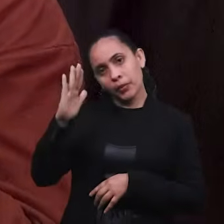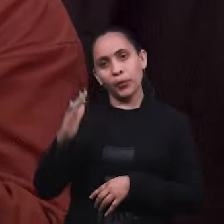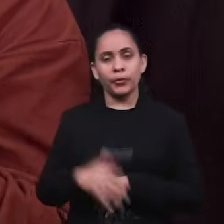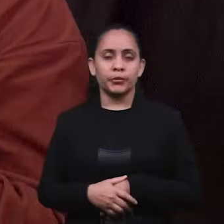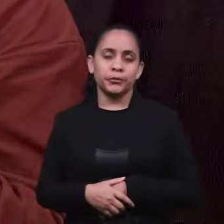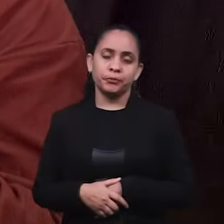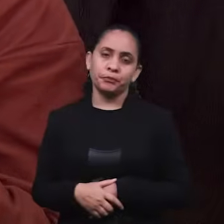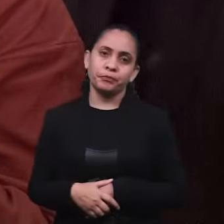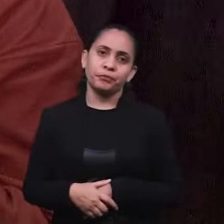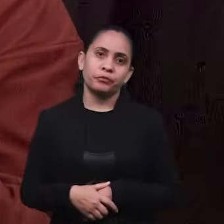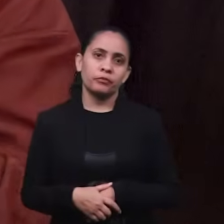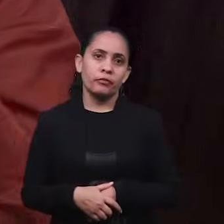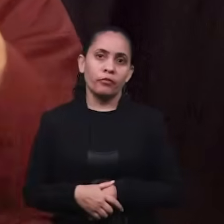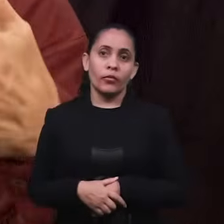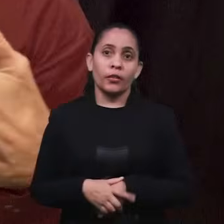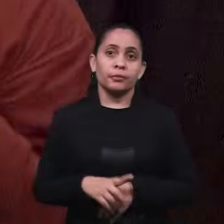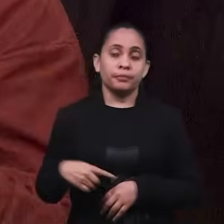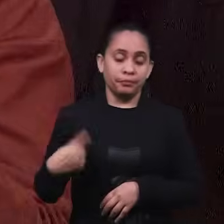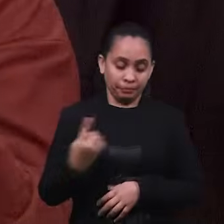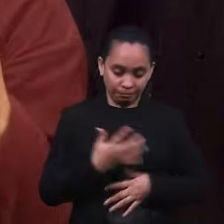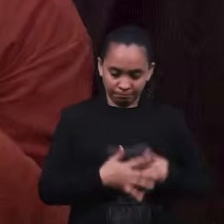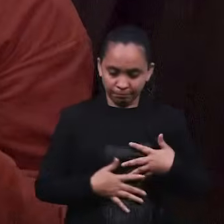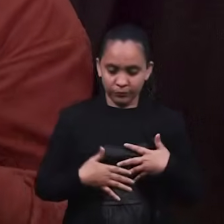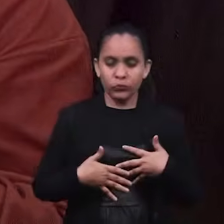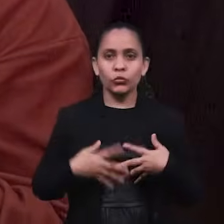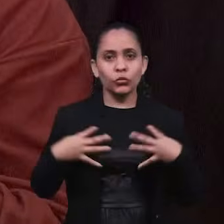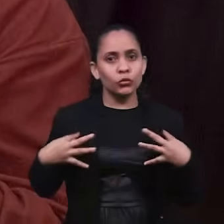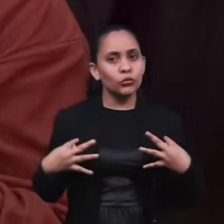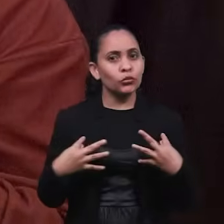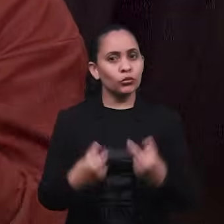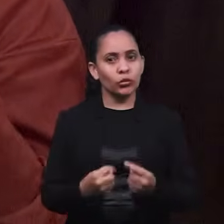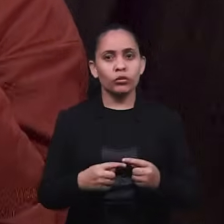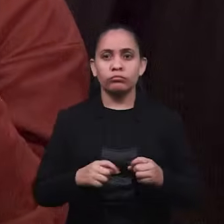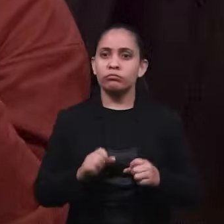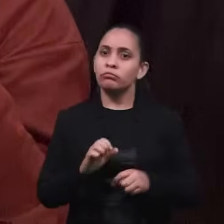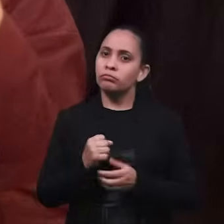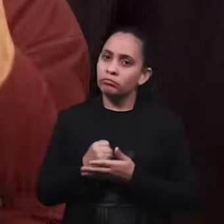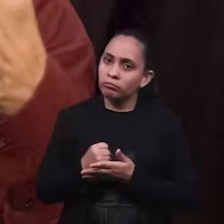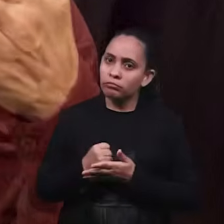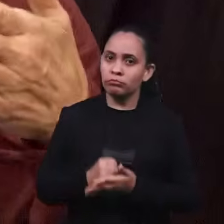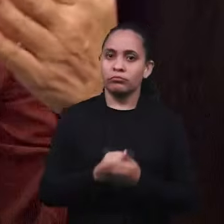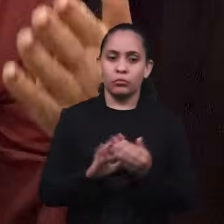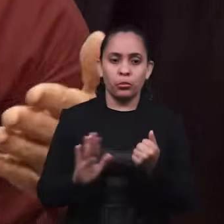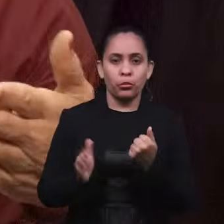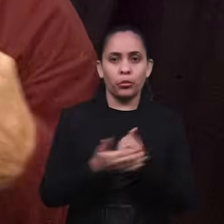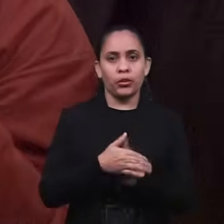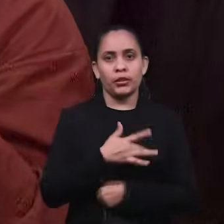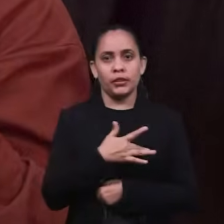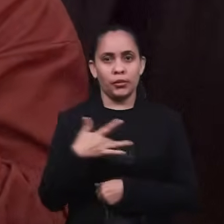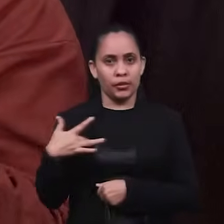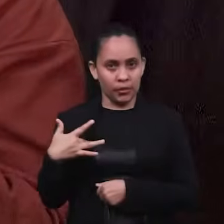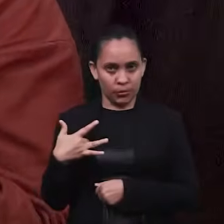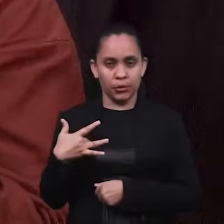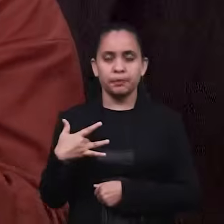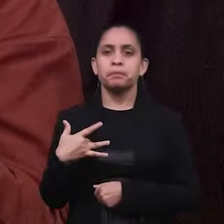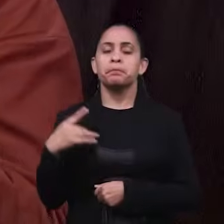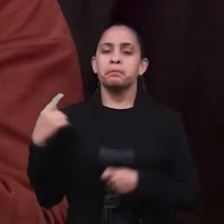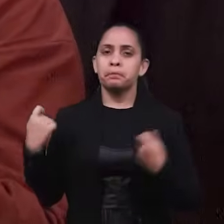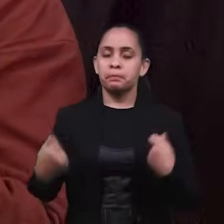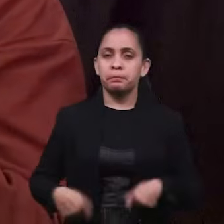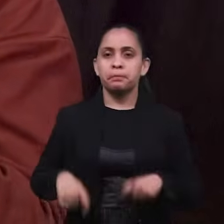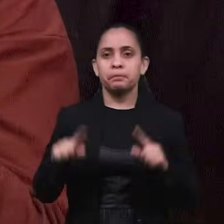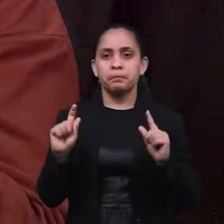né? Então, a imunidade toda está ali. Então, é importante, sim, a gente está sempre